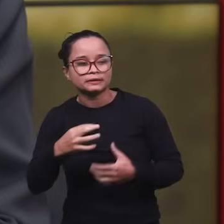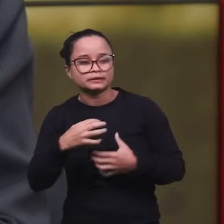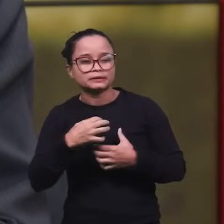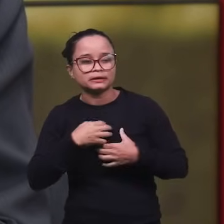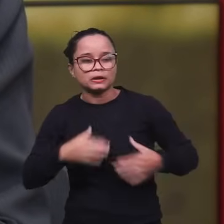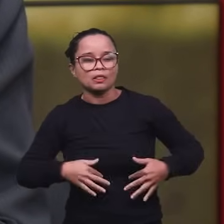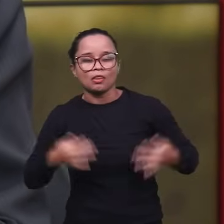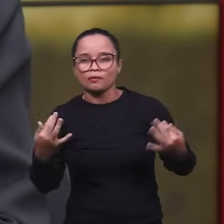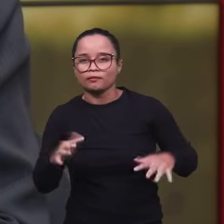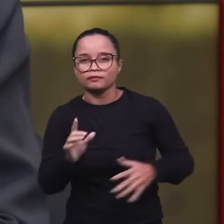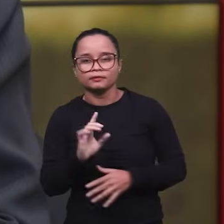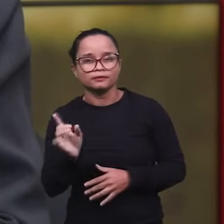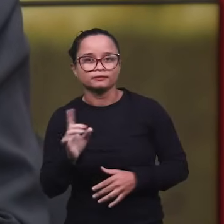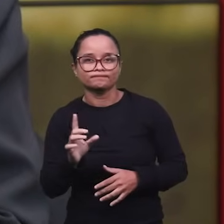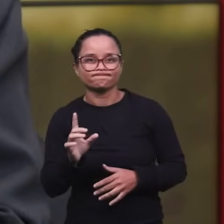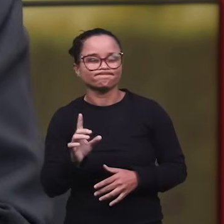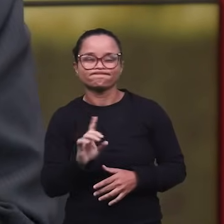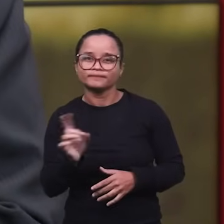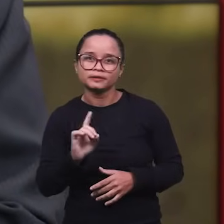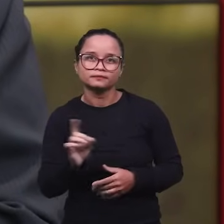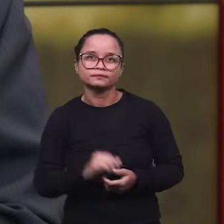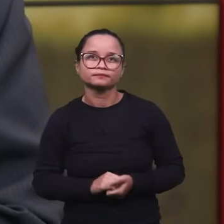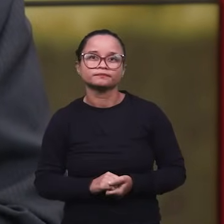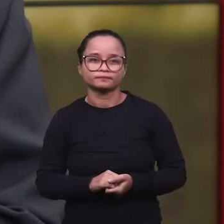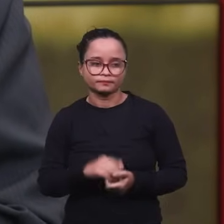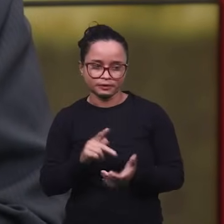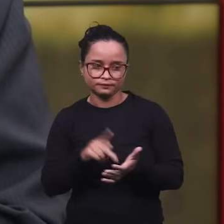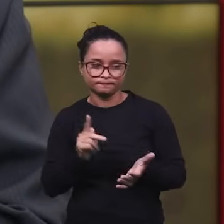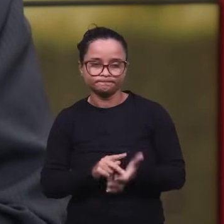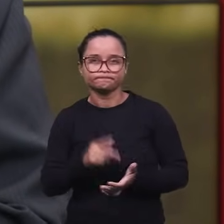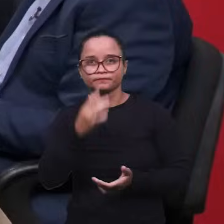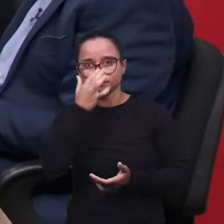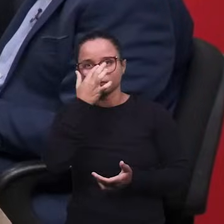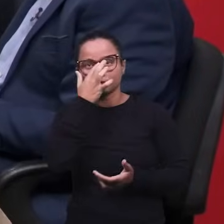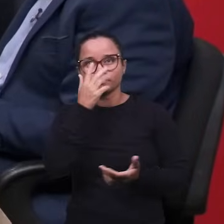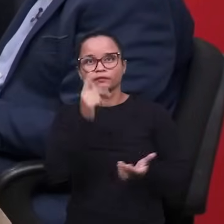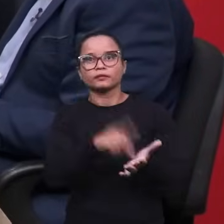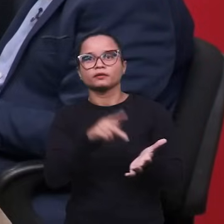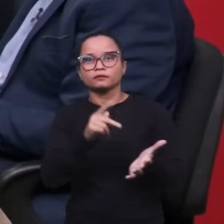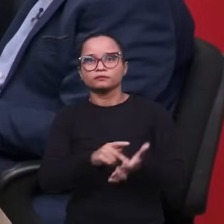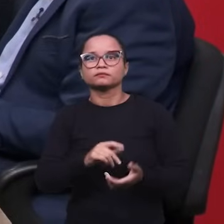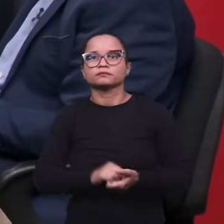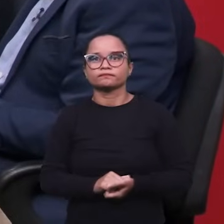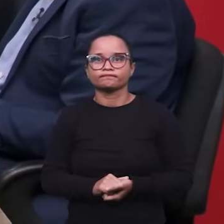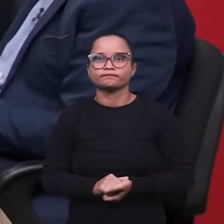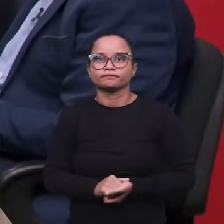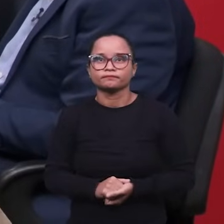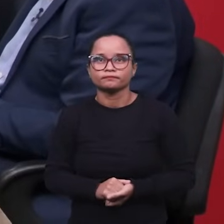machuca, ele não agride. Não é isso, Fernando? Exatamente.